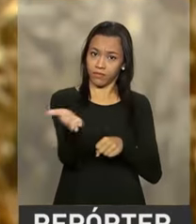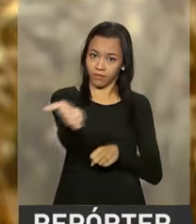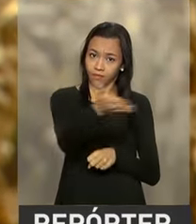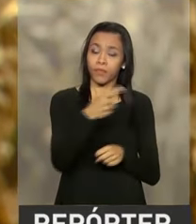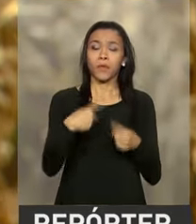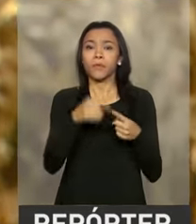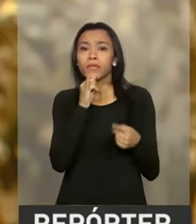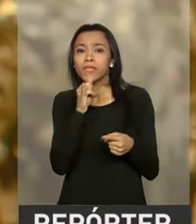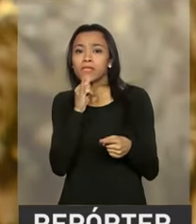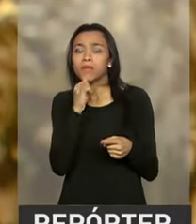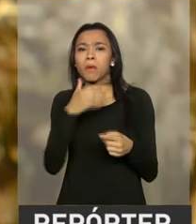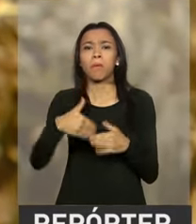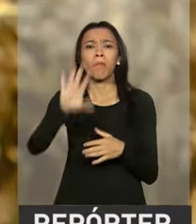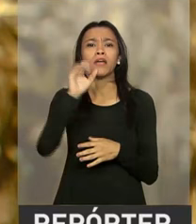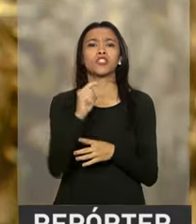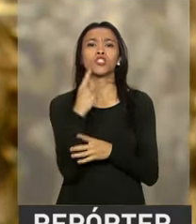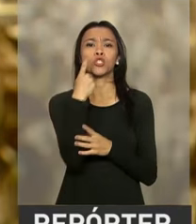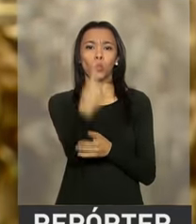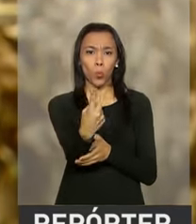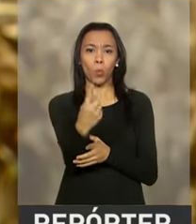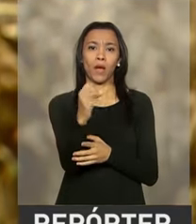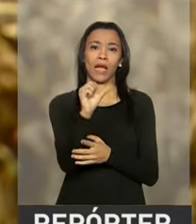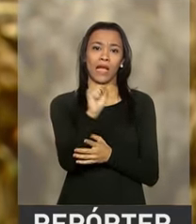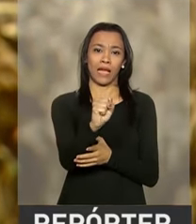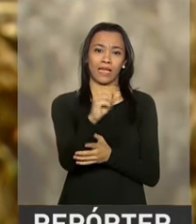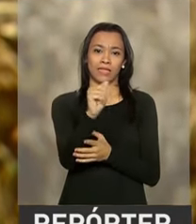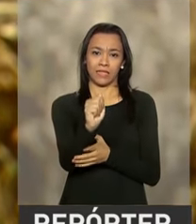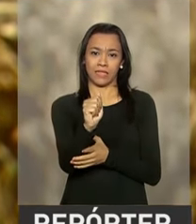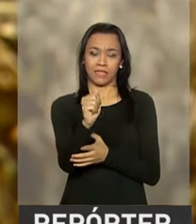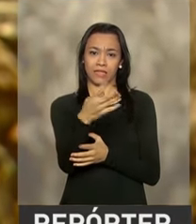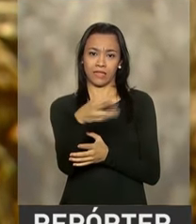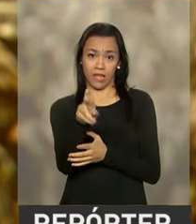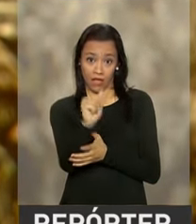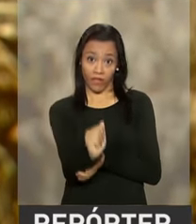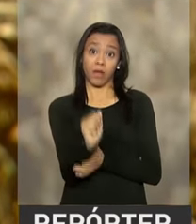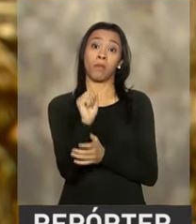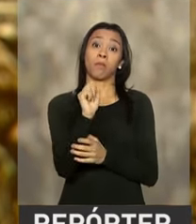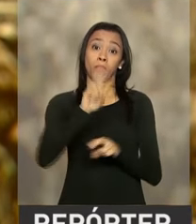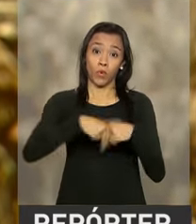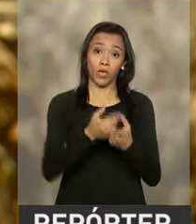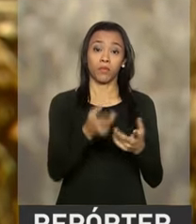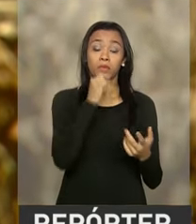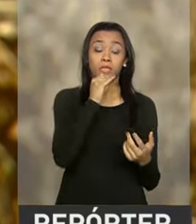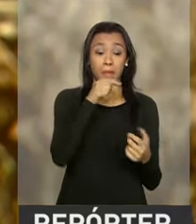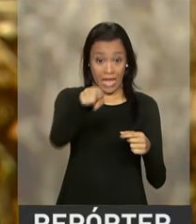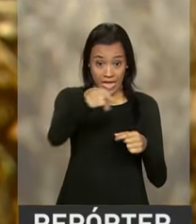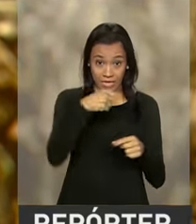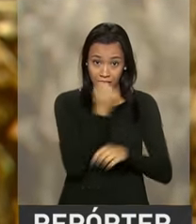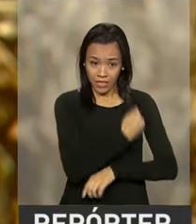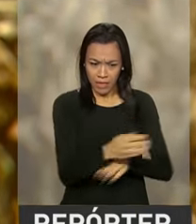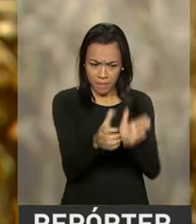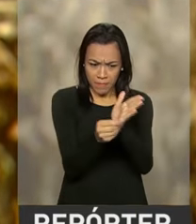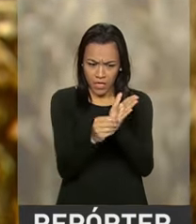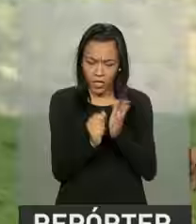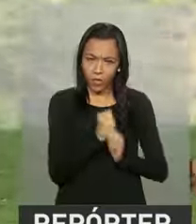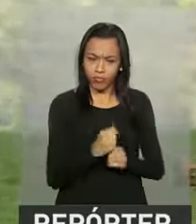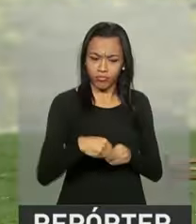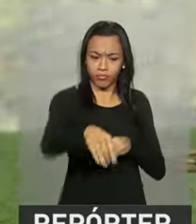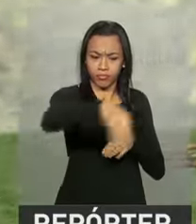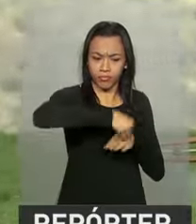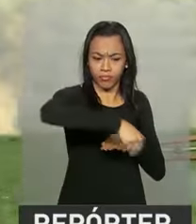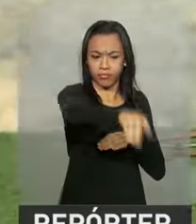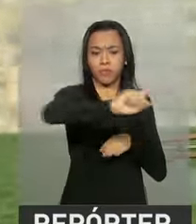o cultivo de mais de uma safra por ano, como este milho que vai ser substituído por soja em outubro.